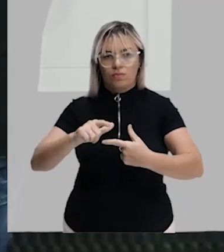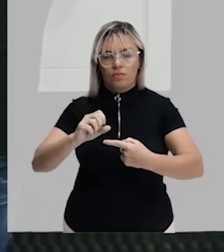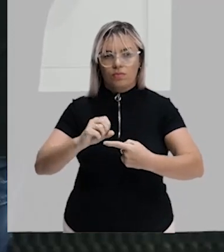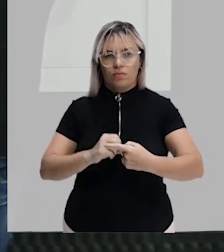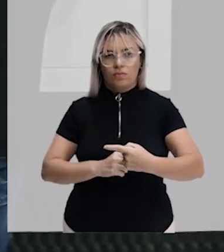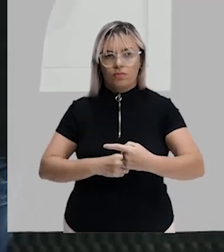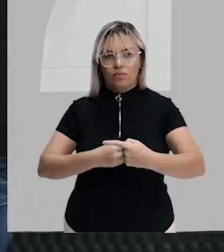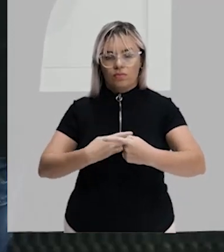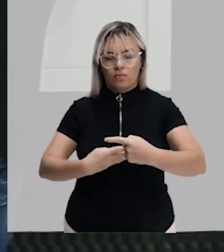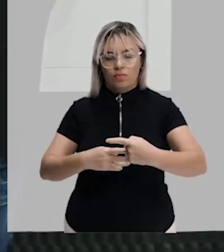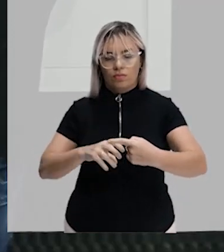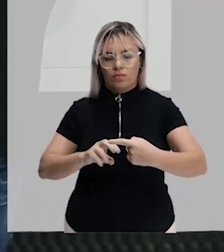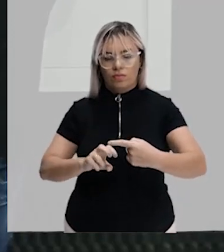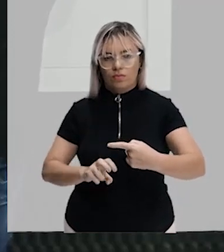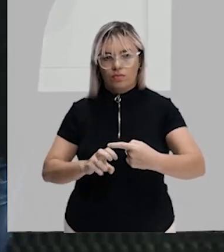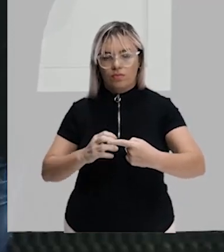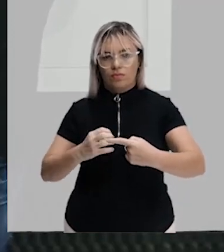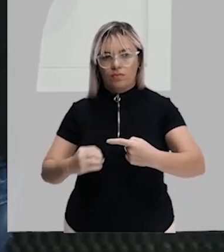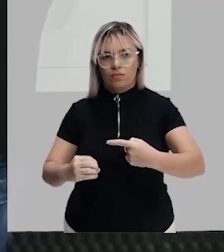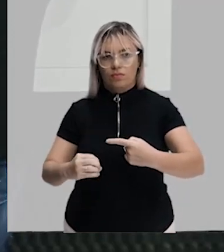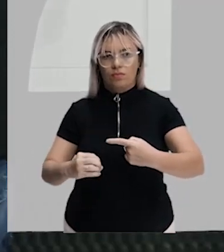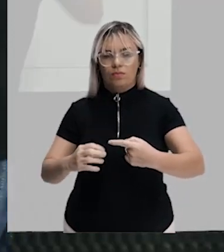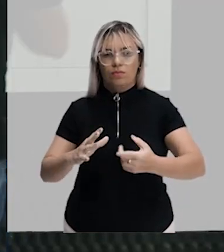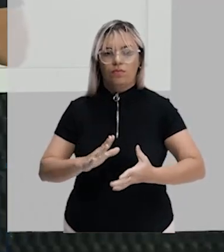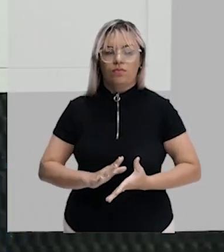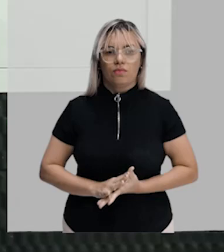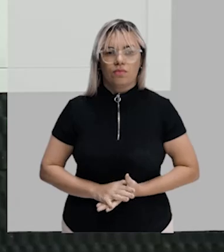dividido por 450.